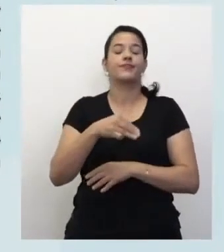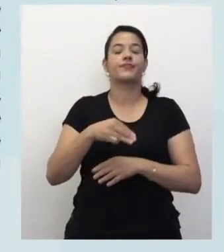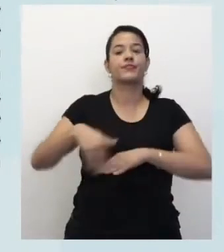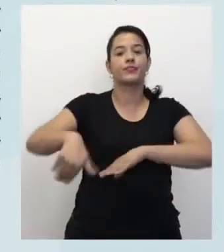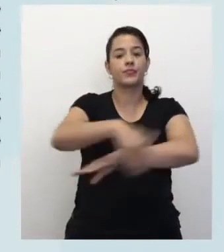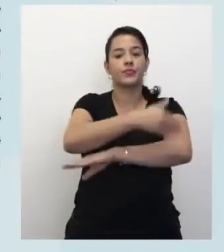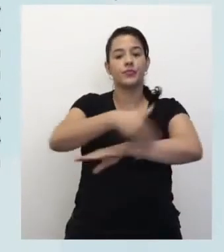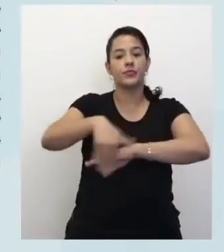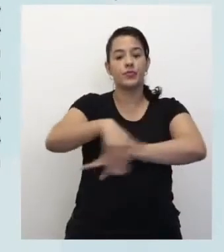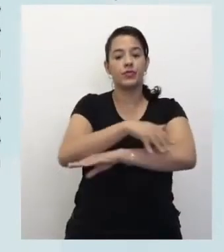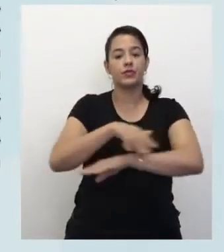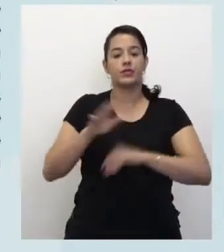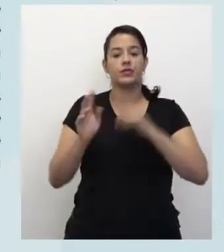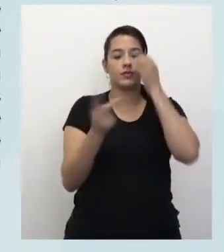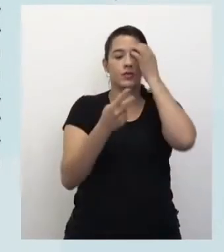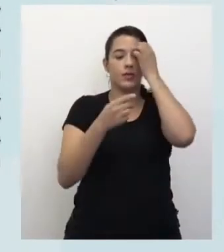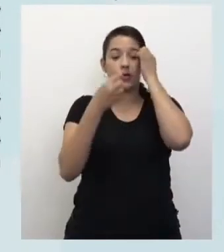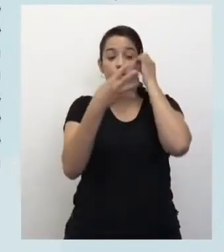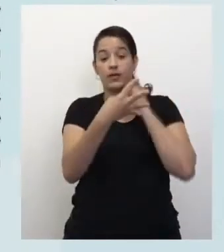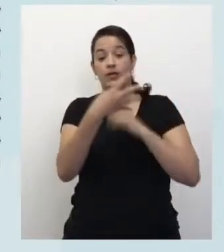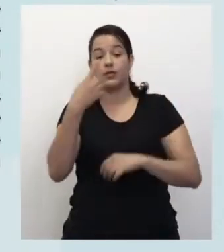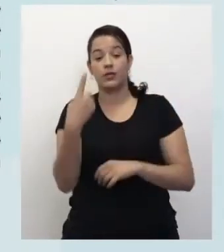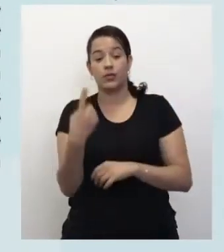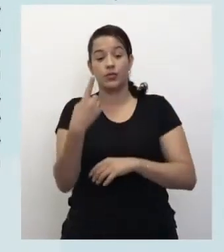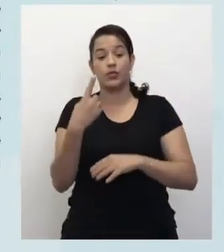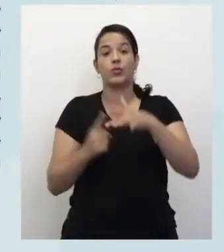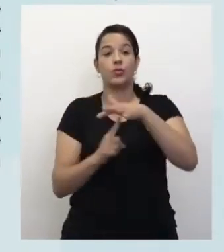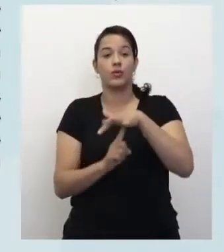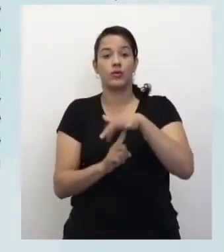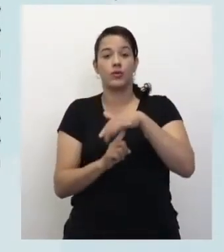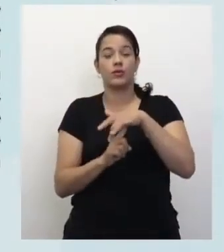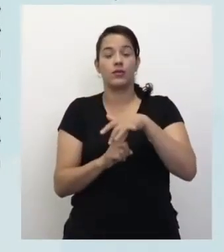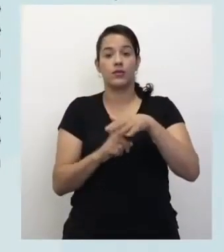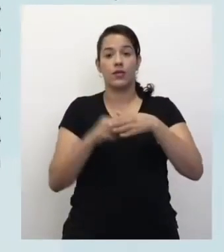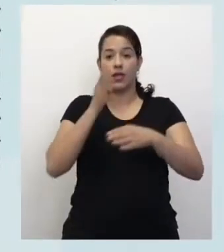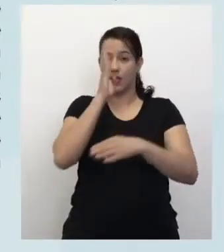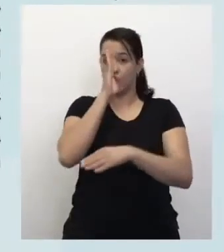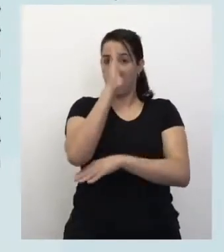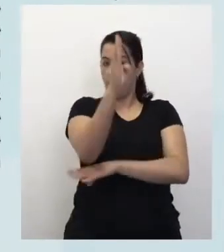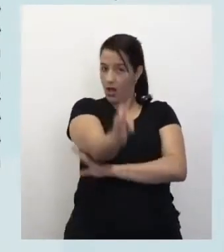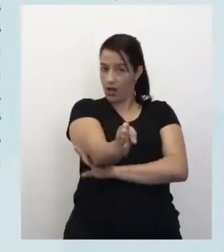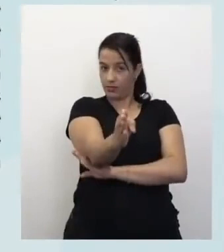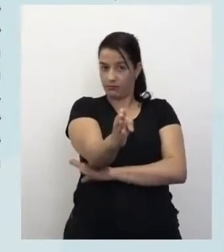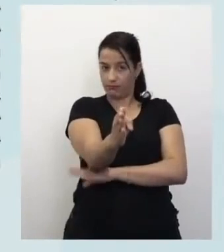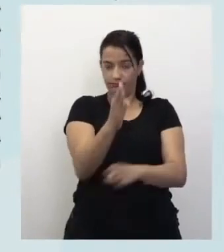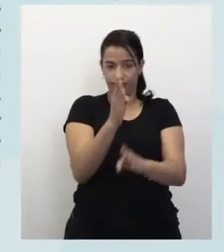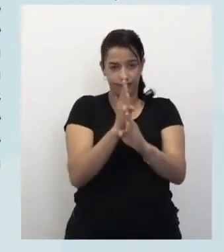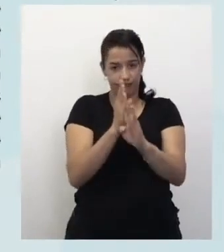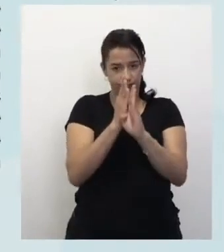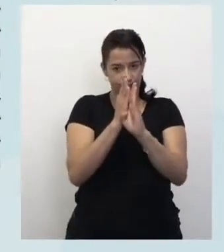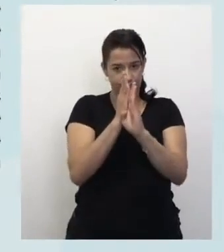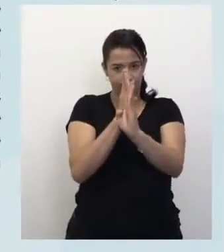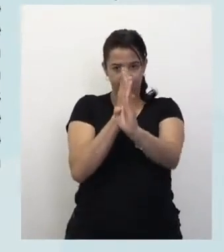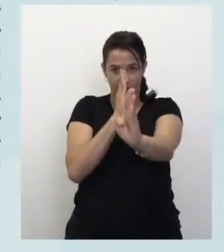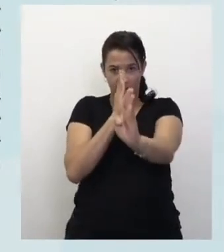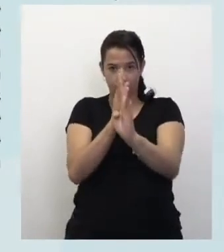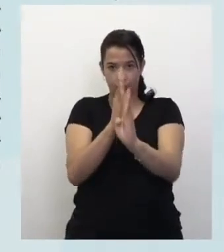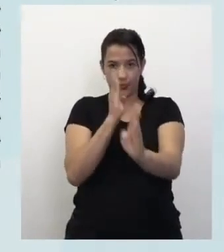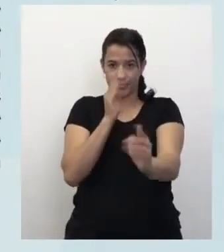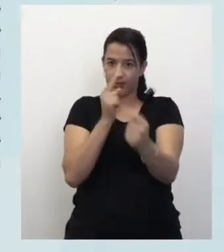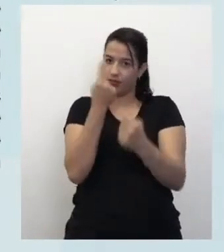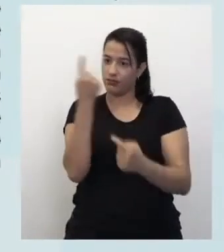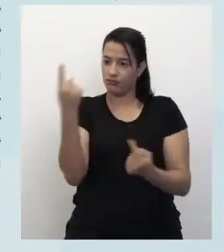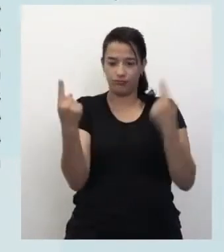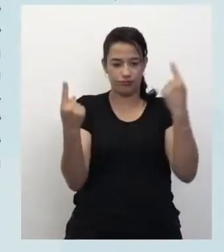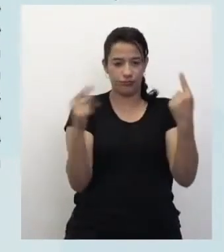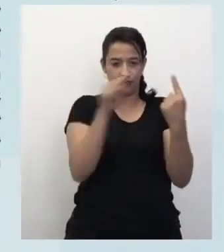significa que você está a 41 quilômetros da Praça da Sé em linha reta, viu, Tony? Sim, linha Ah, reta. não é Menor cheio de curva. distância entre dois pontos, É né?